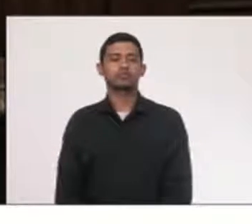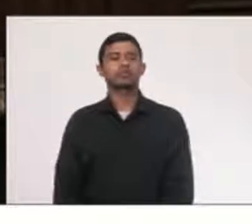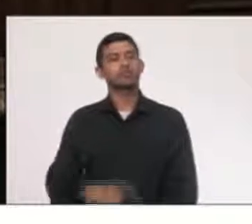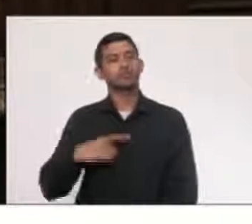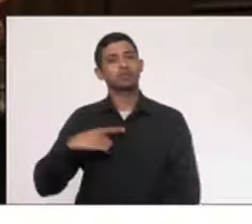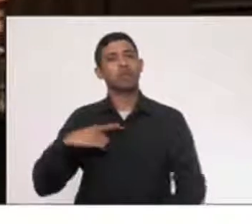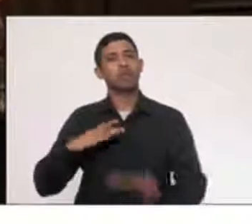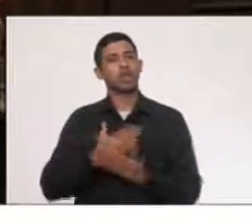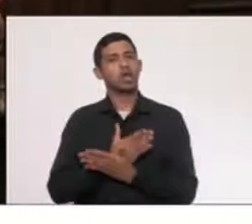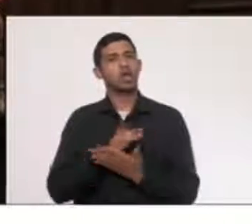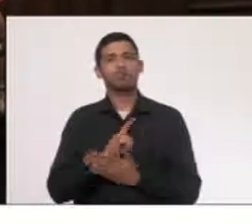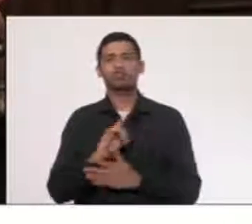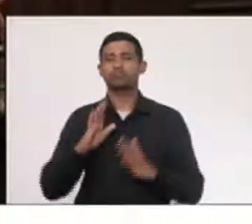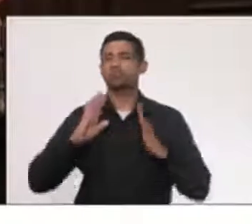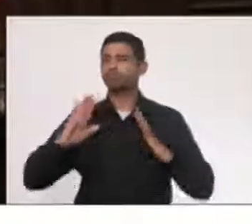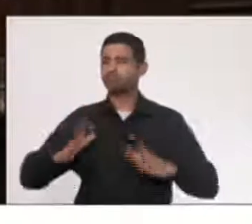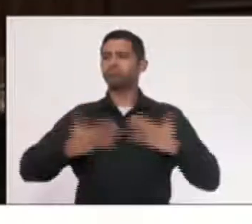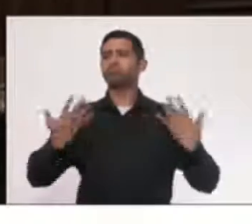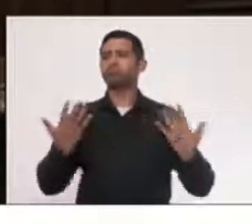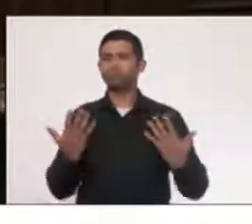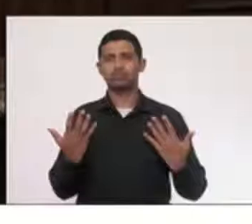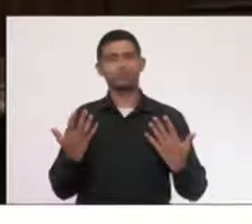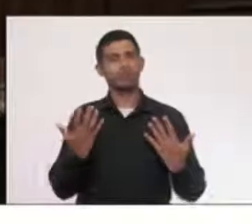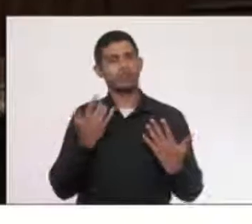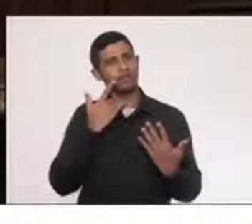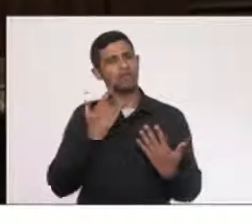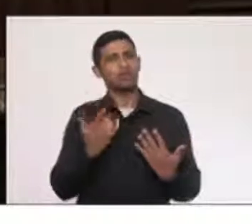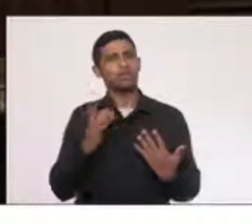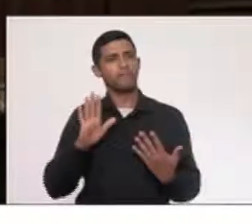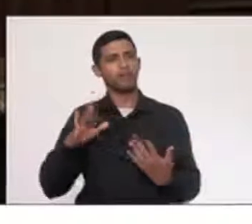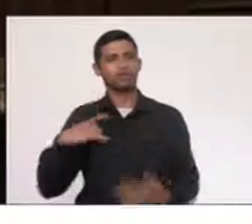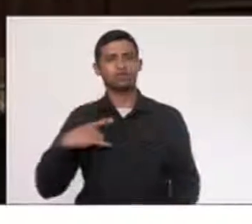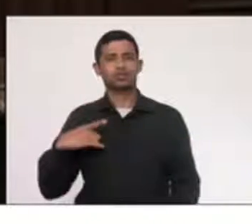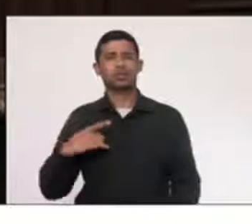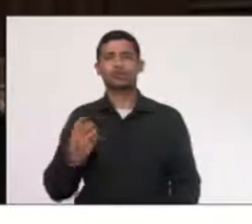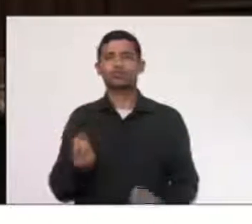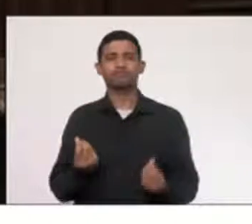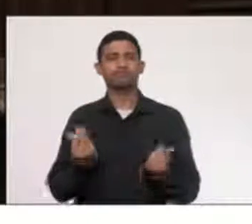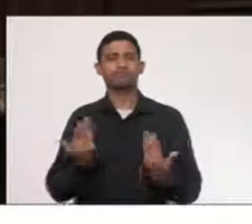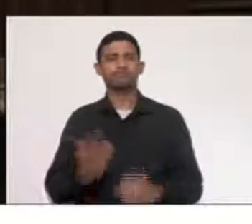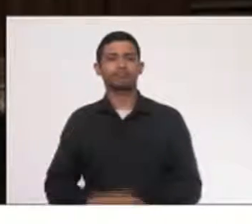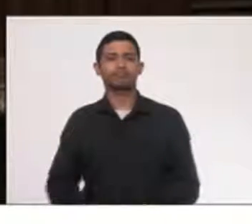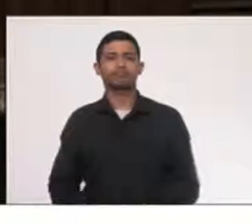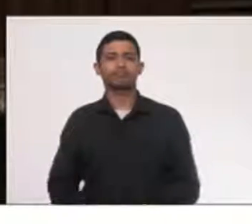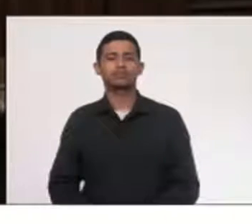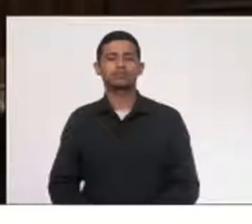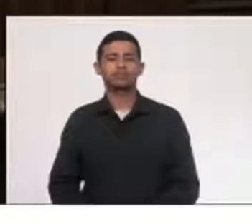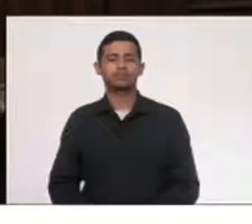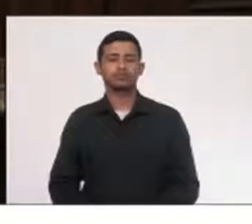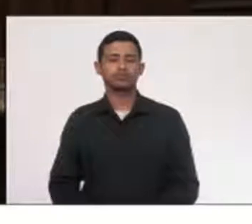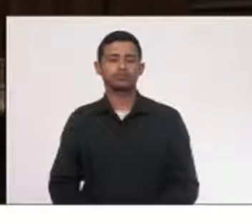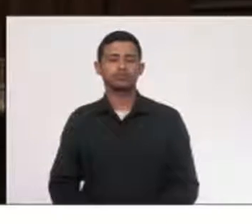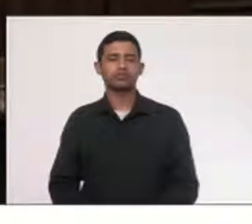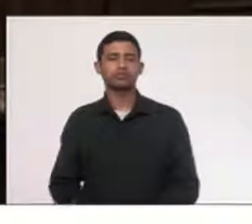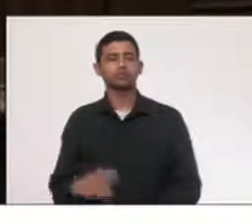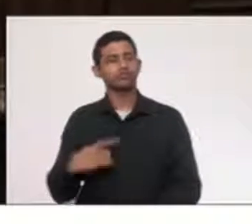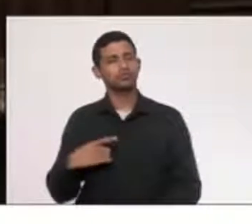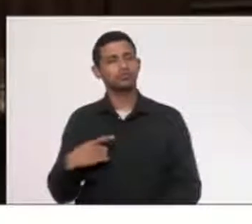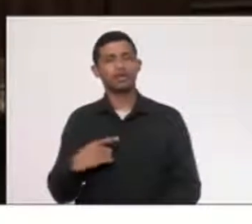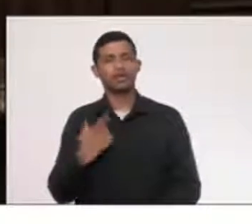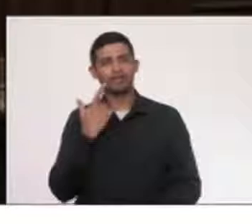pessoas que se assustaram, mas que têm um elemento que é impossível de